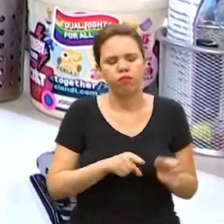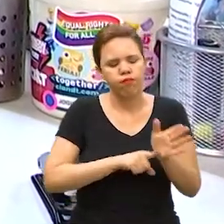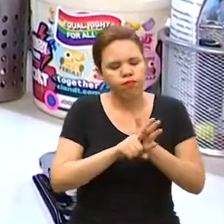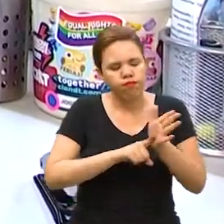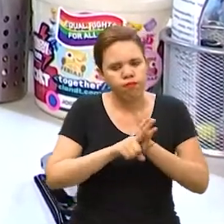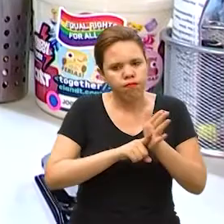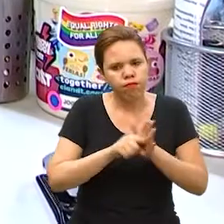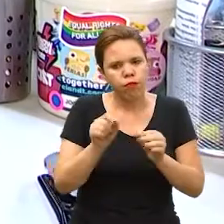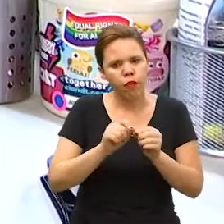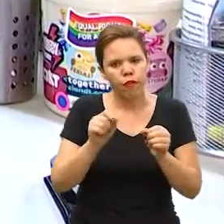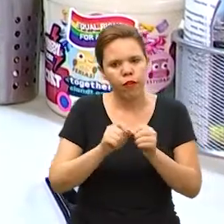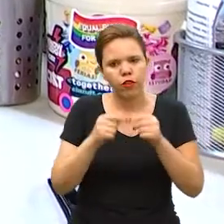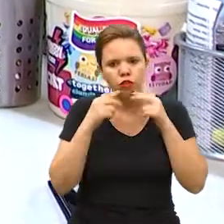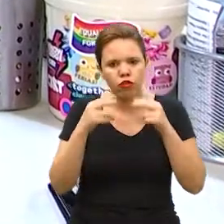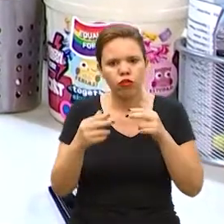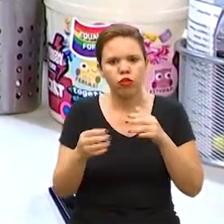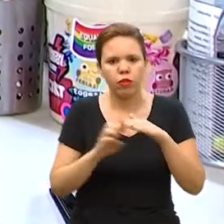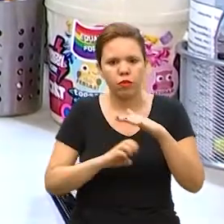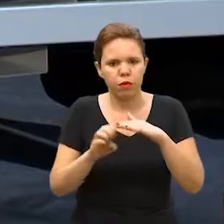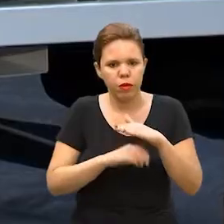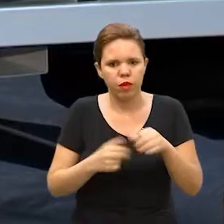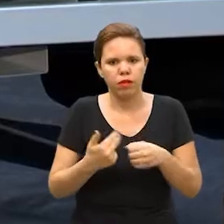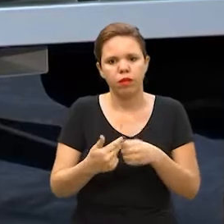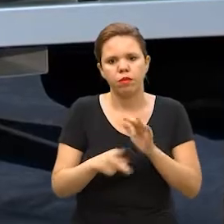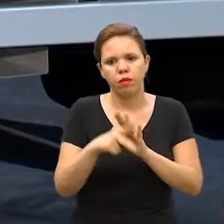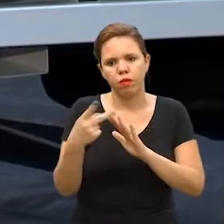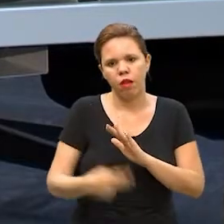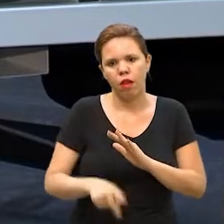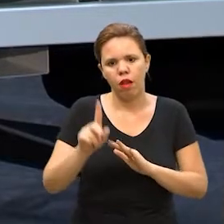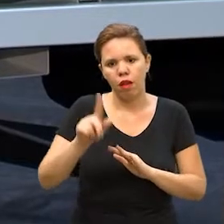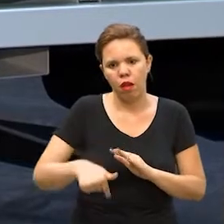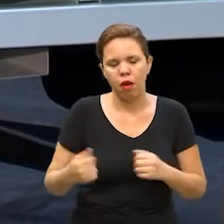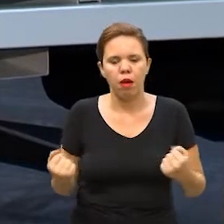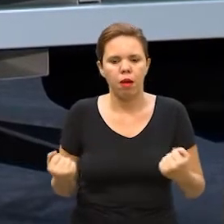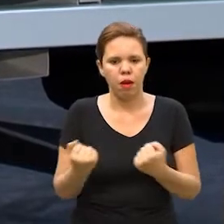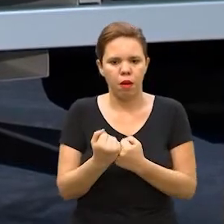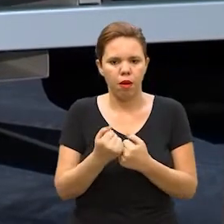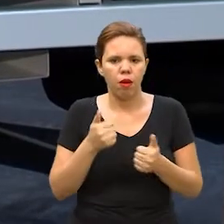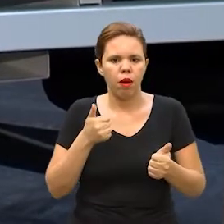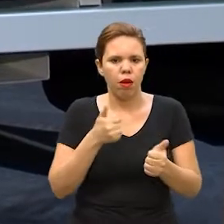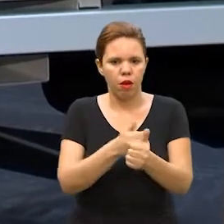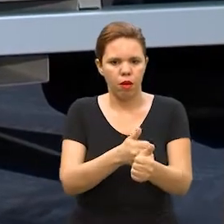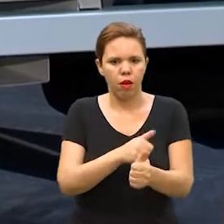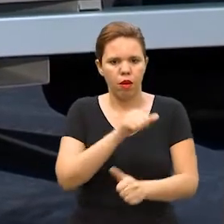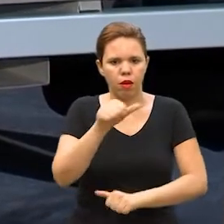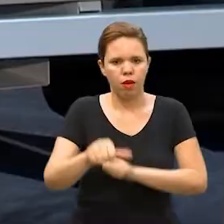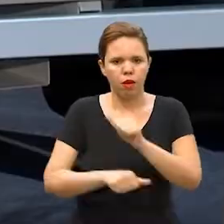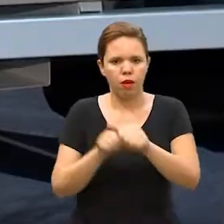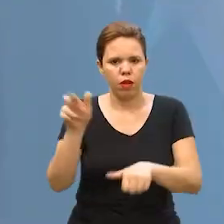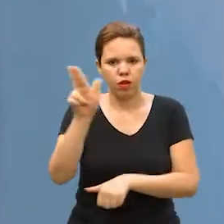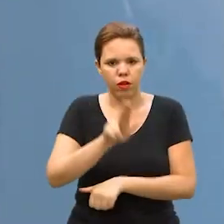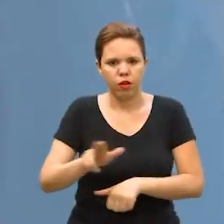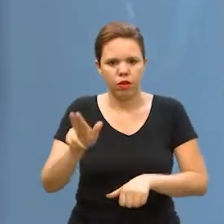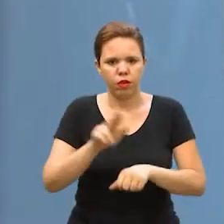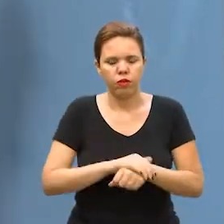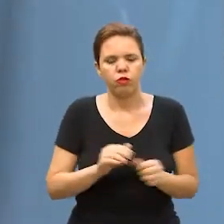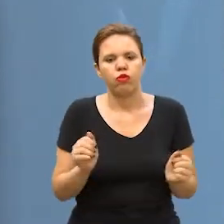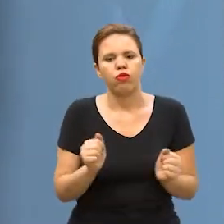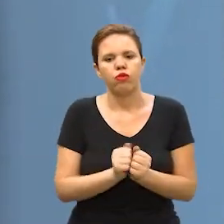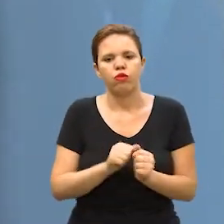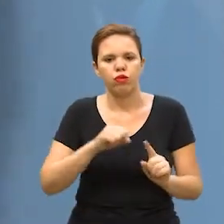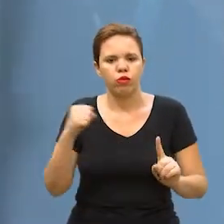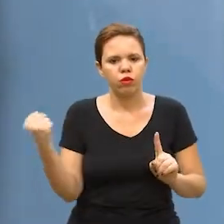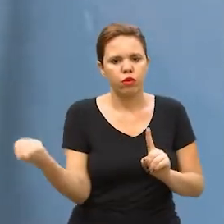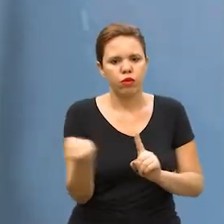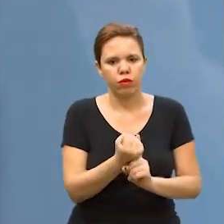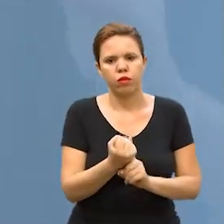pela Agência de Inovação Inova Unicamp é uma das ferramentas para acompanhar o impacto da universidade junto à